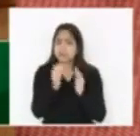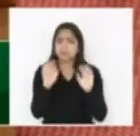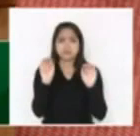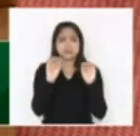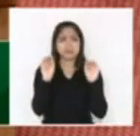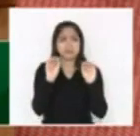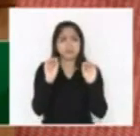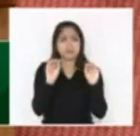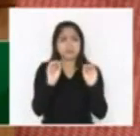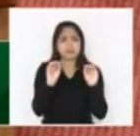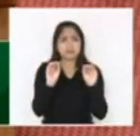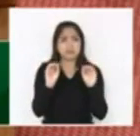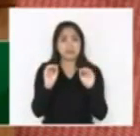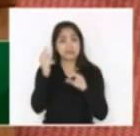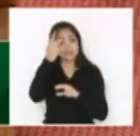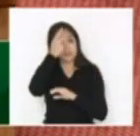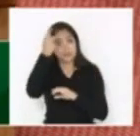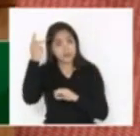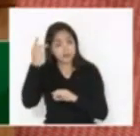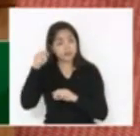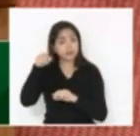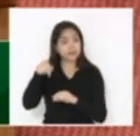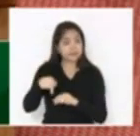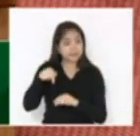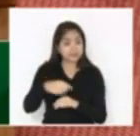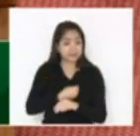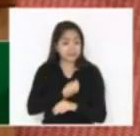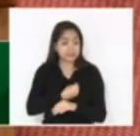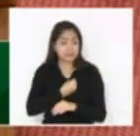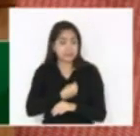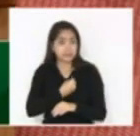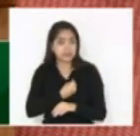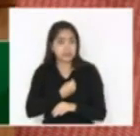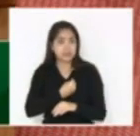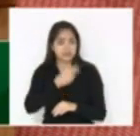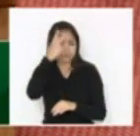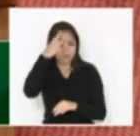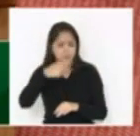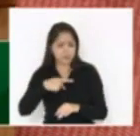analisando. São pessoas aqui que estão pensando em si próprio,